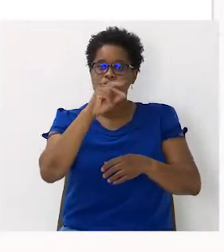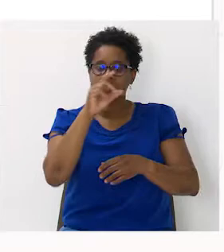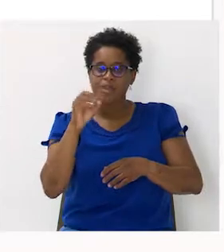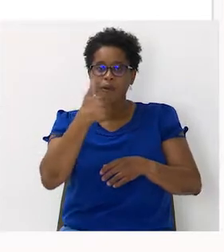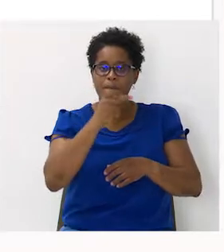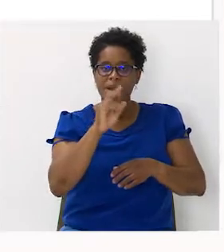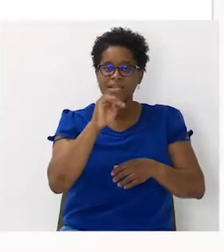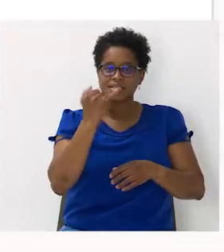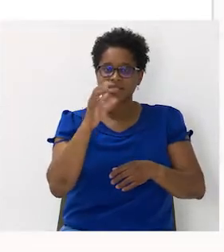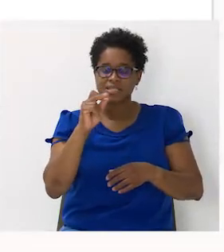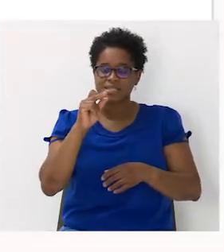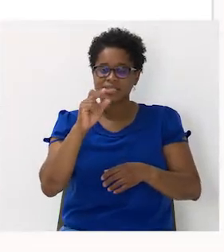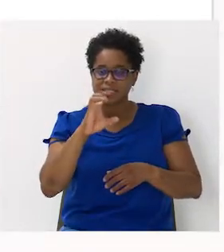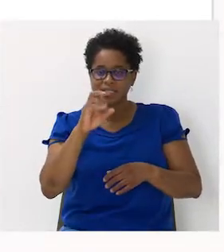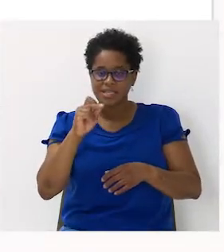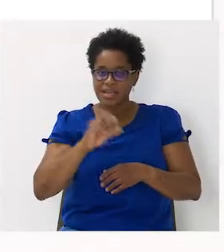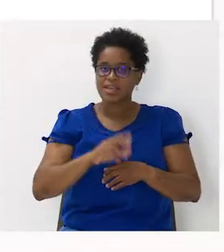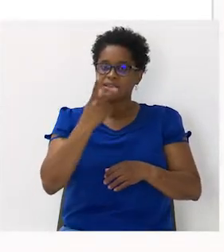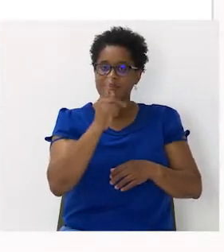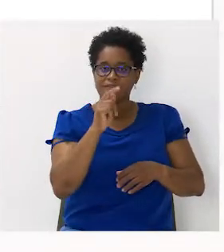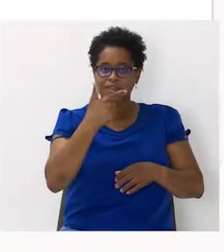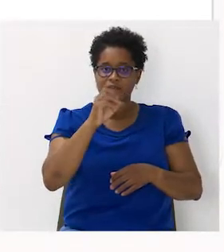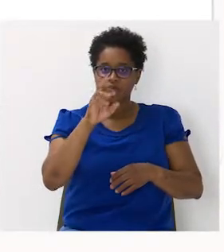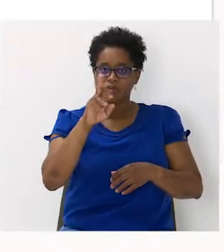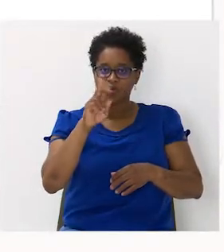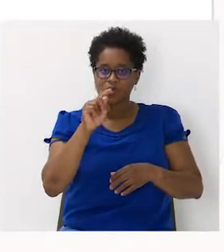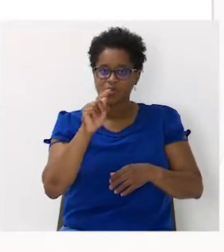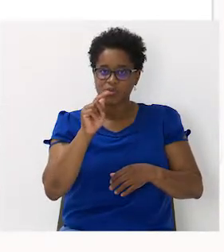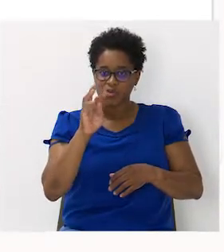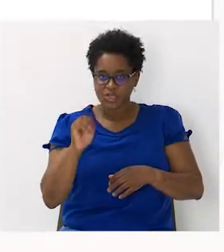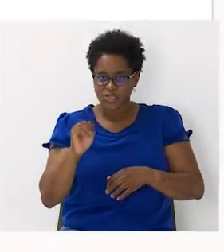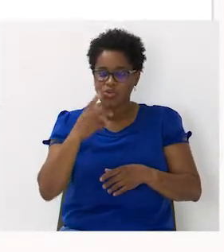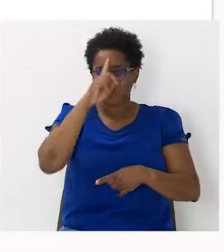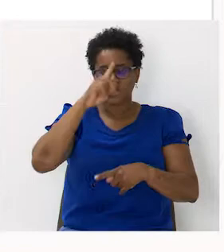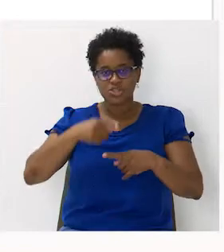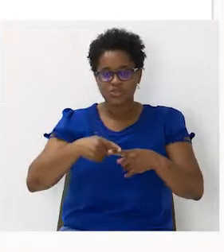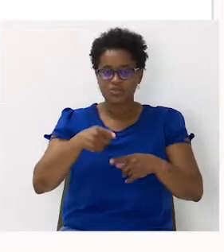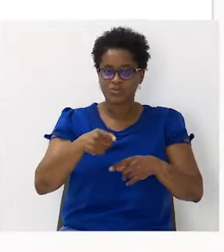básica de vetores. Objetivos: